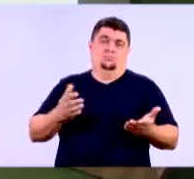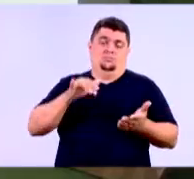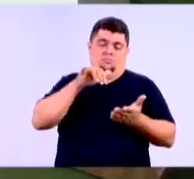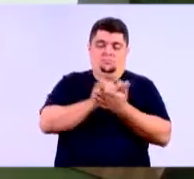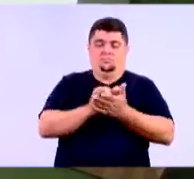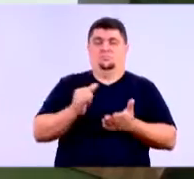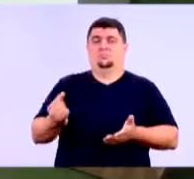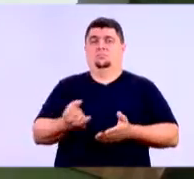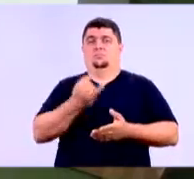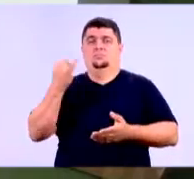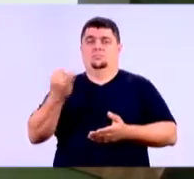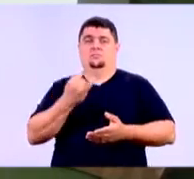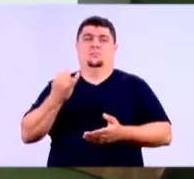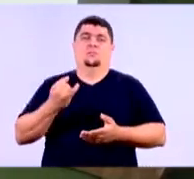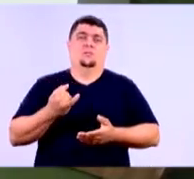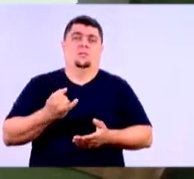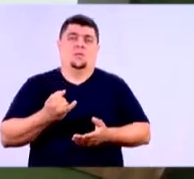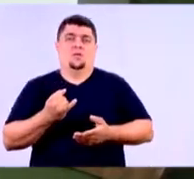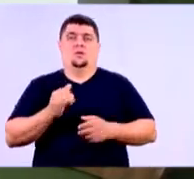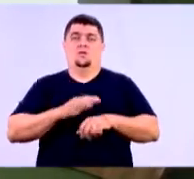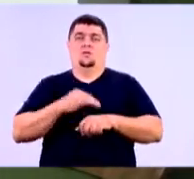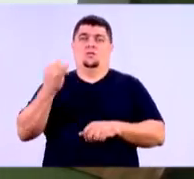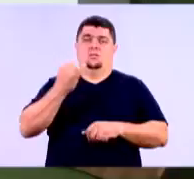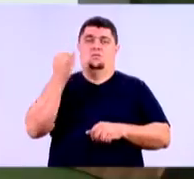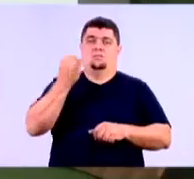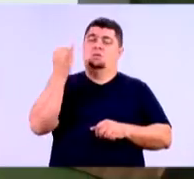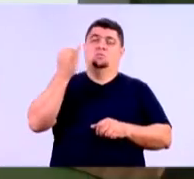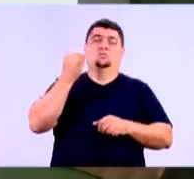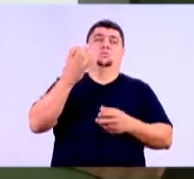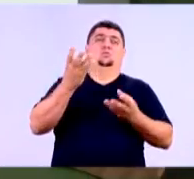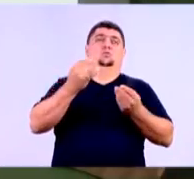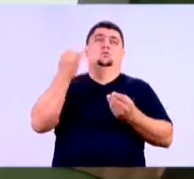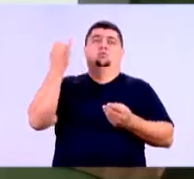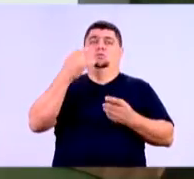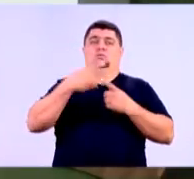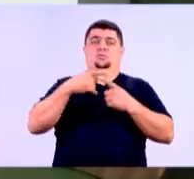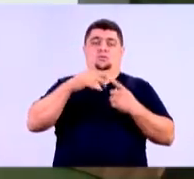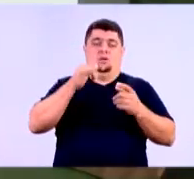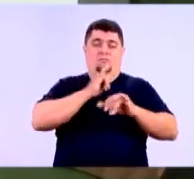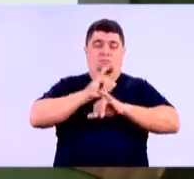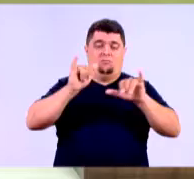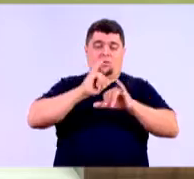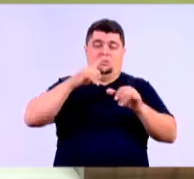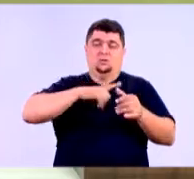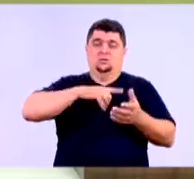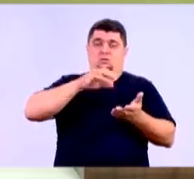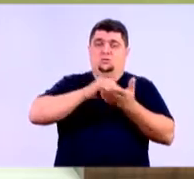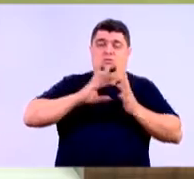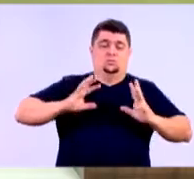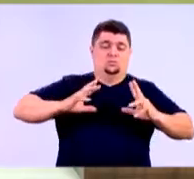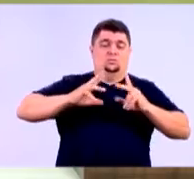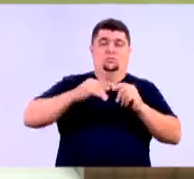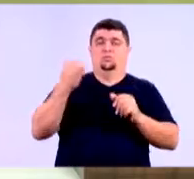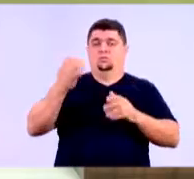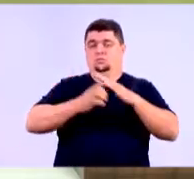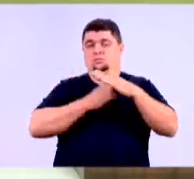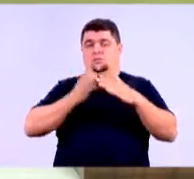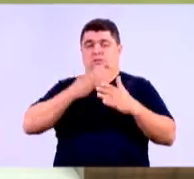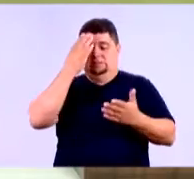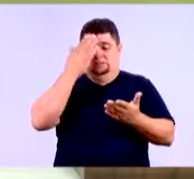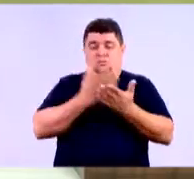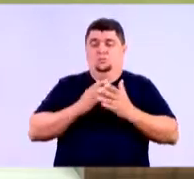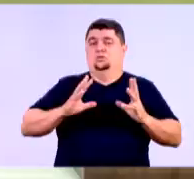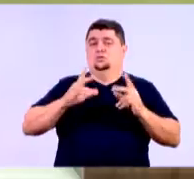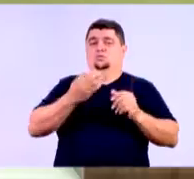cadastral, às vezes, ela é mais importante do que a gente imagina, né? As informações, elas são muito úteis para a empresa, para poder